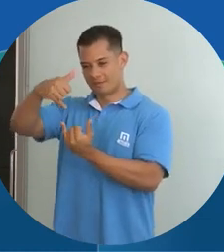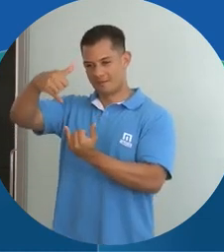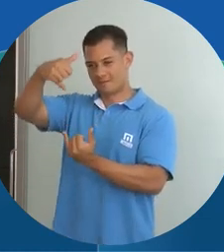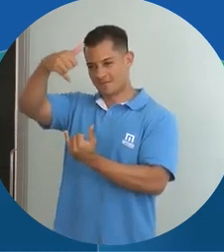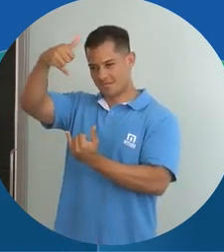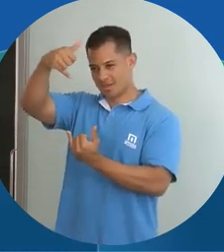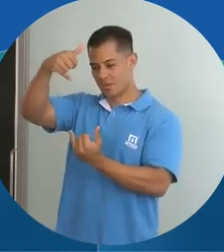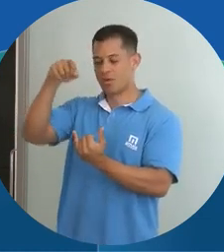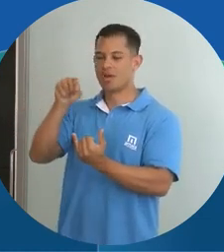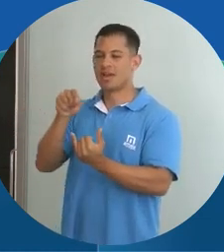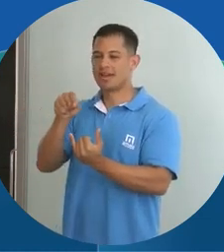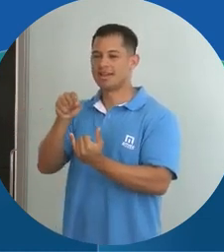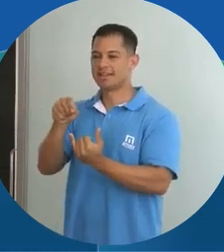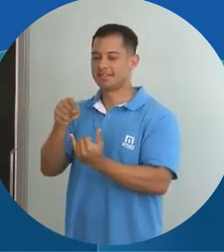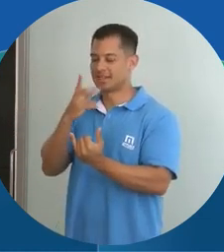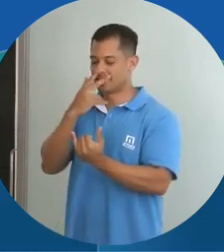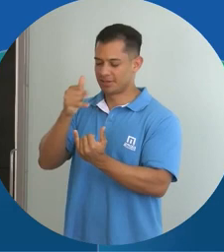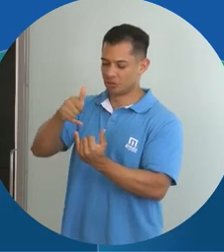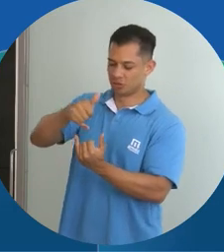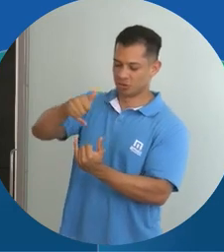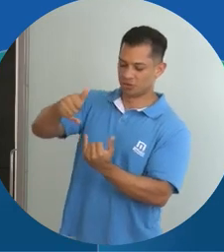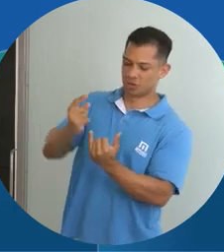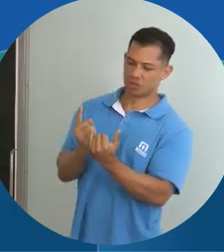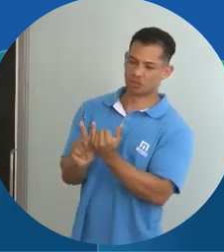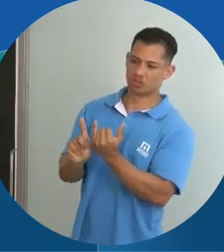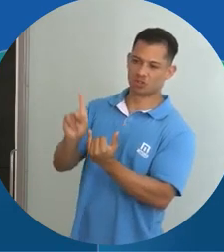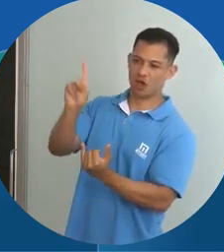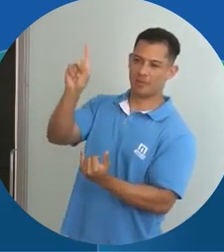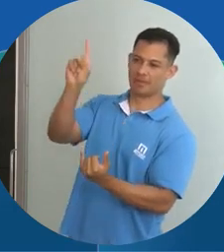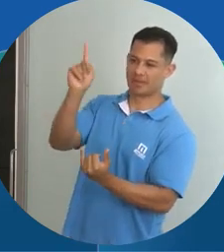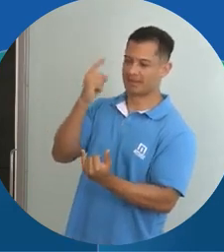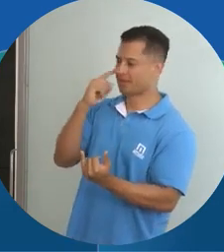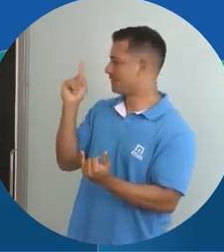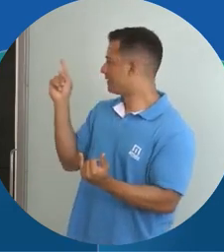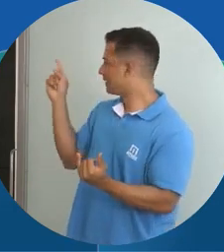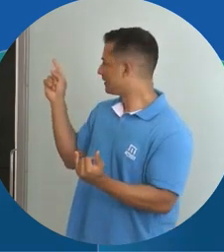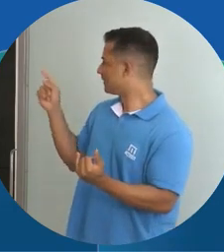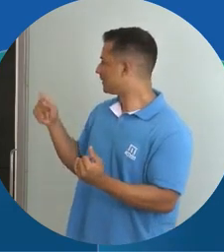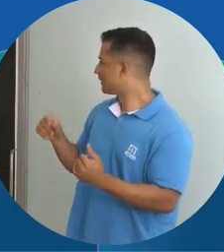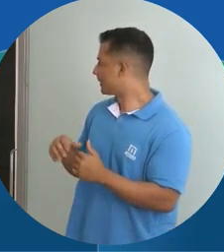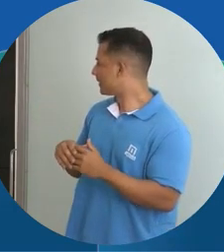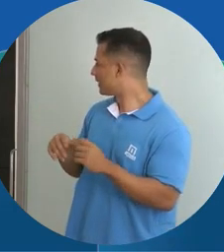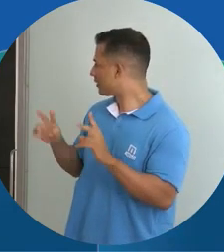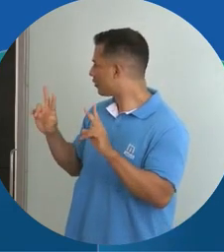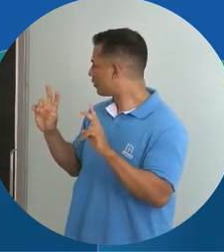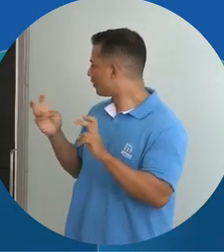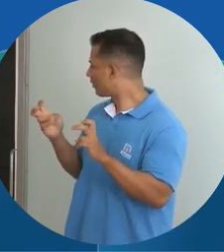fio de proteção, ele sobe, conforme a gente mostrou nas fotos aqui.